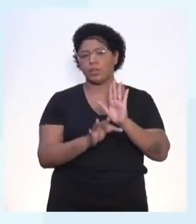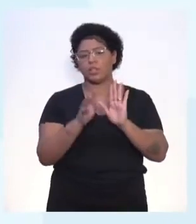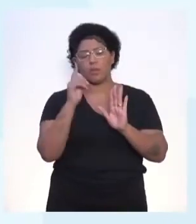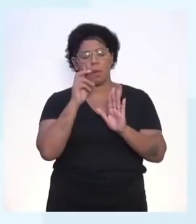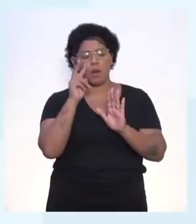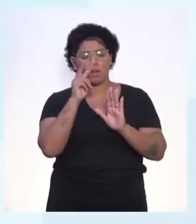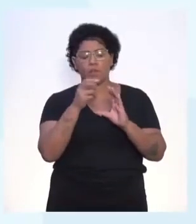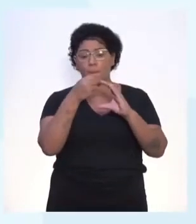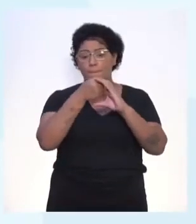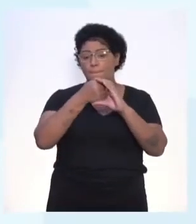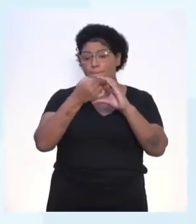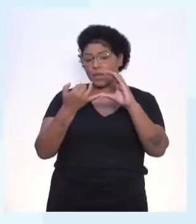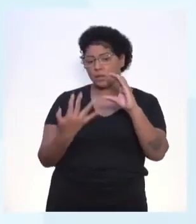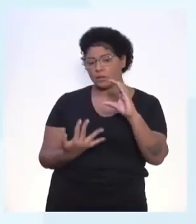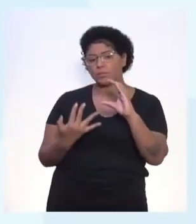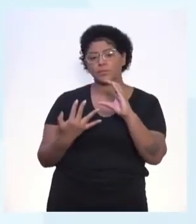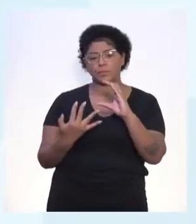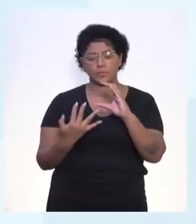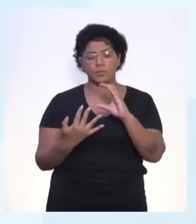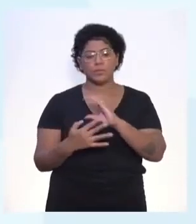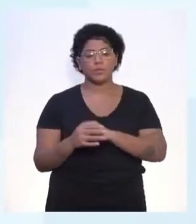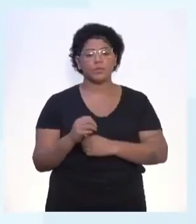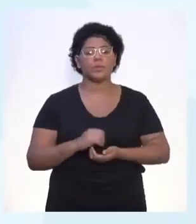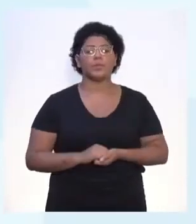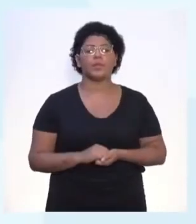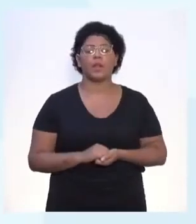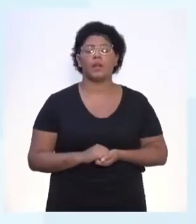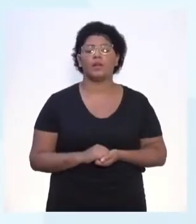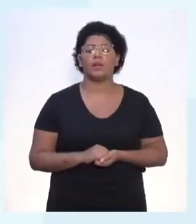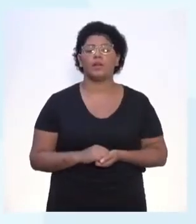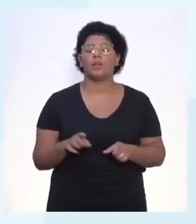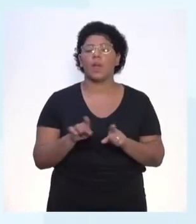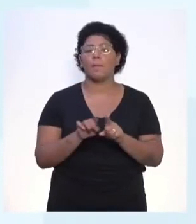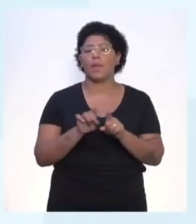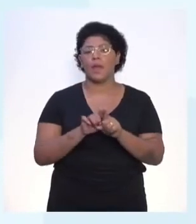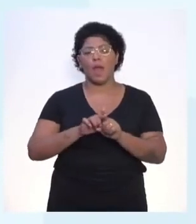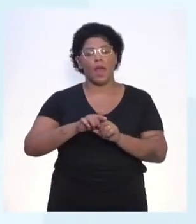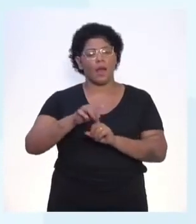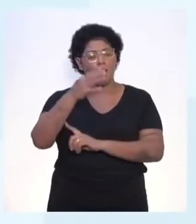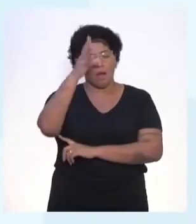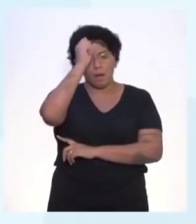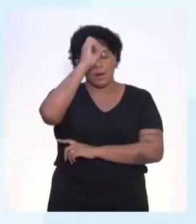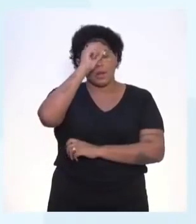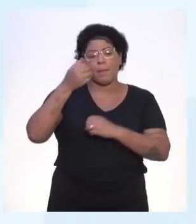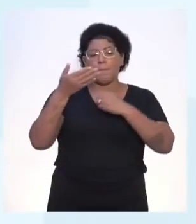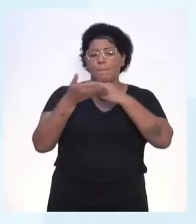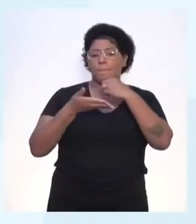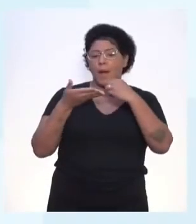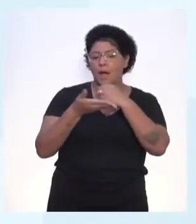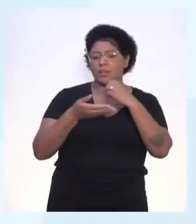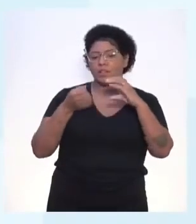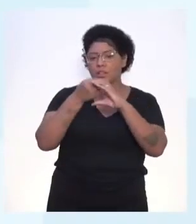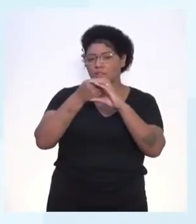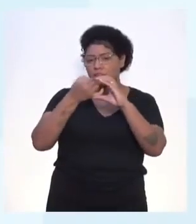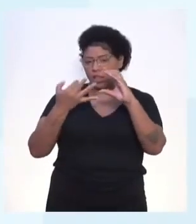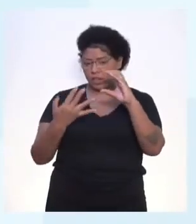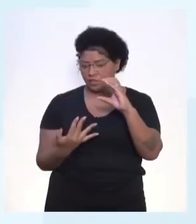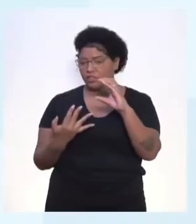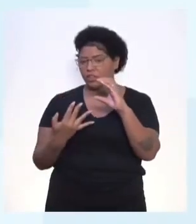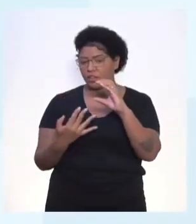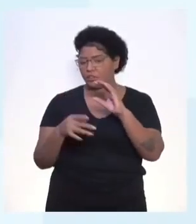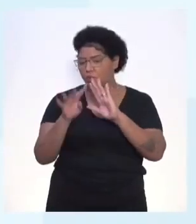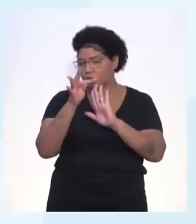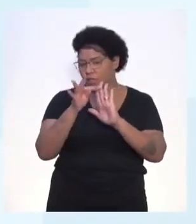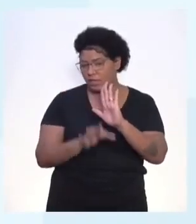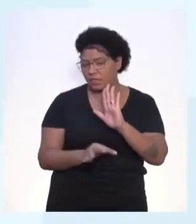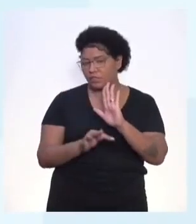física e psicologicamente a si mesmo. Aprender as diferenças básicas entre características físicas e características psicológicas nos